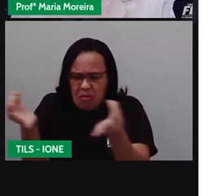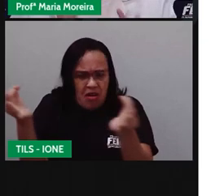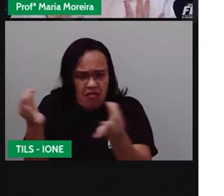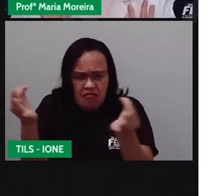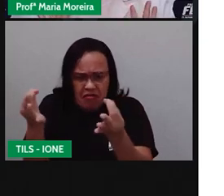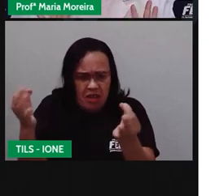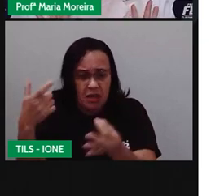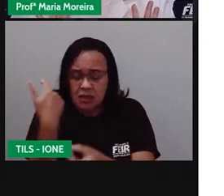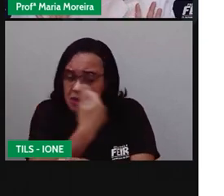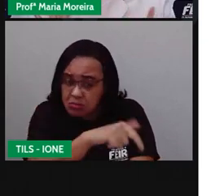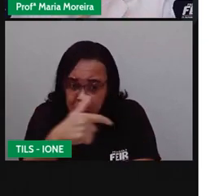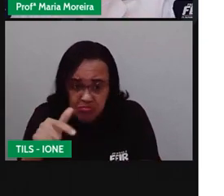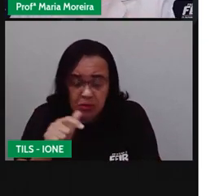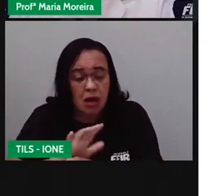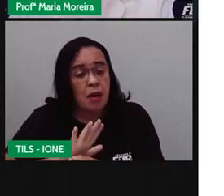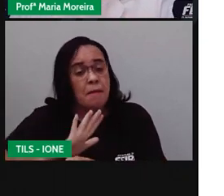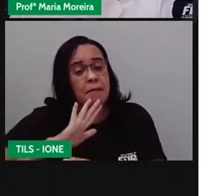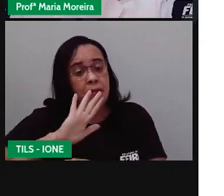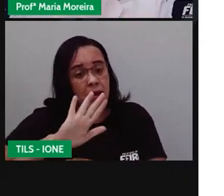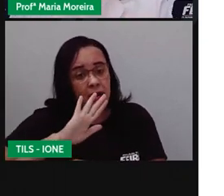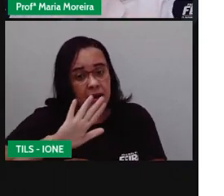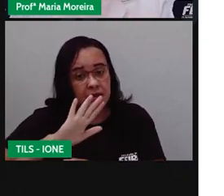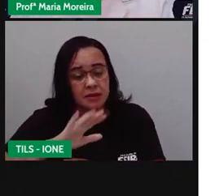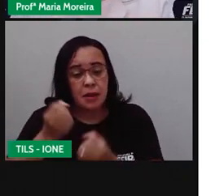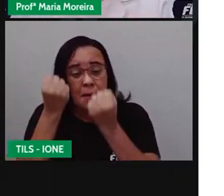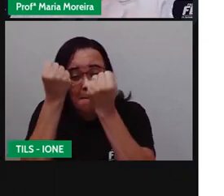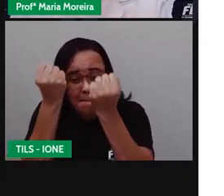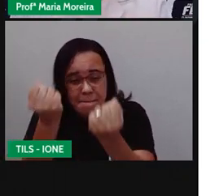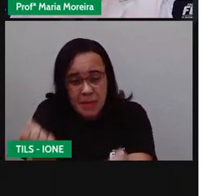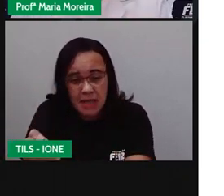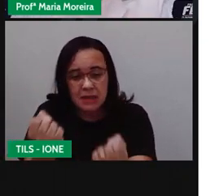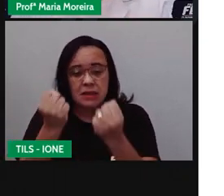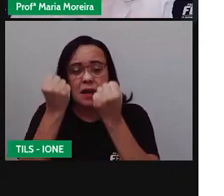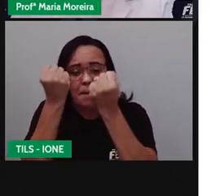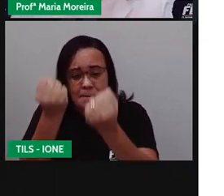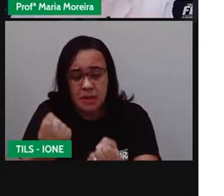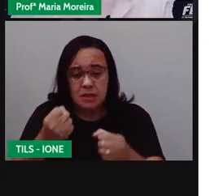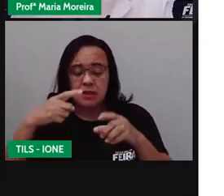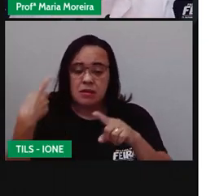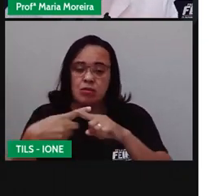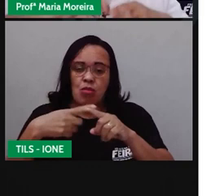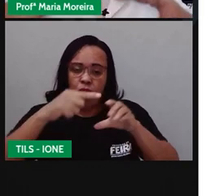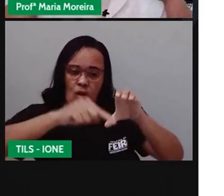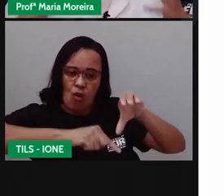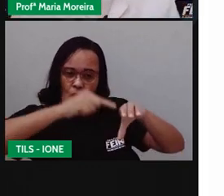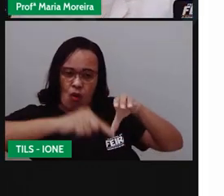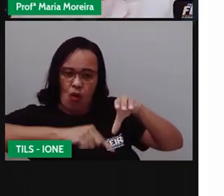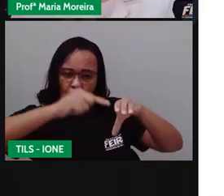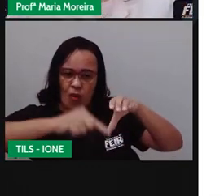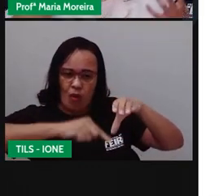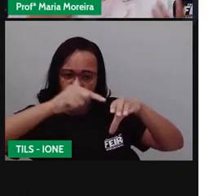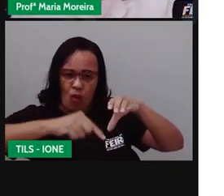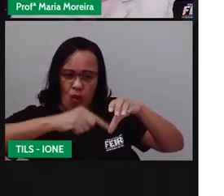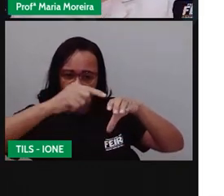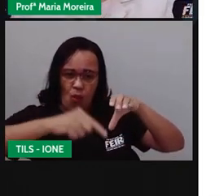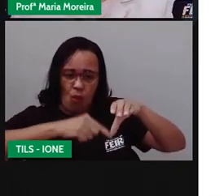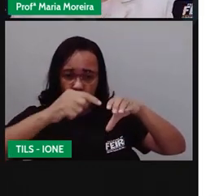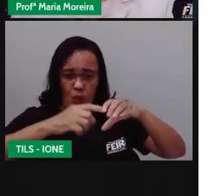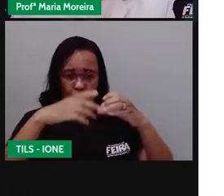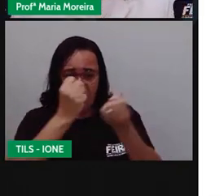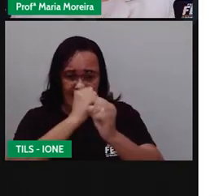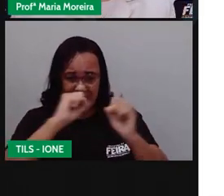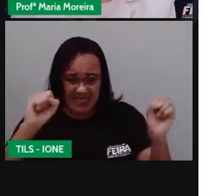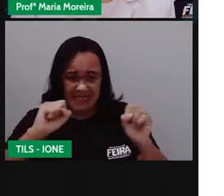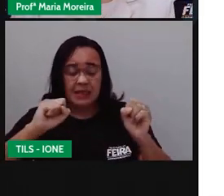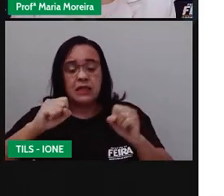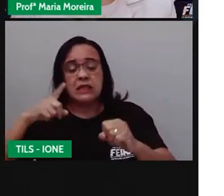né? Ela é rústica, né? E muito pesada, porque a roda no início ela era rústica e